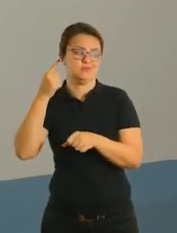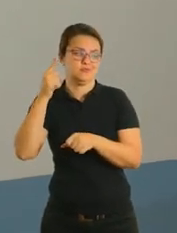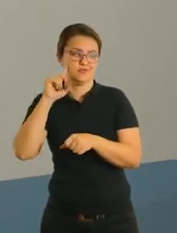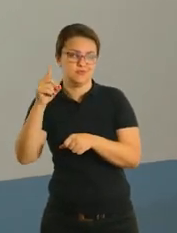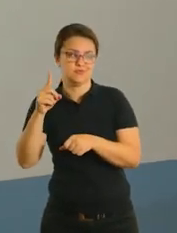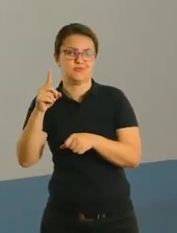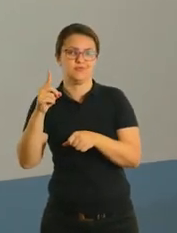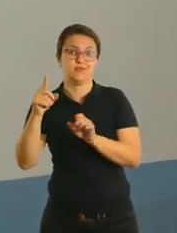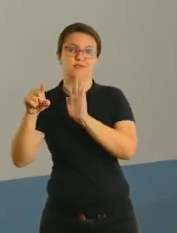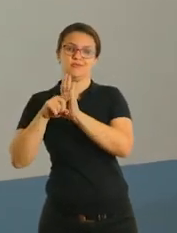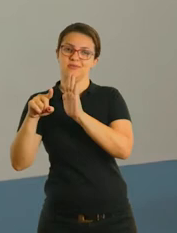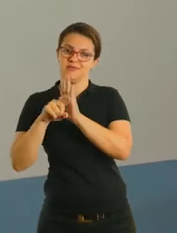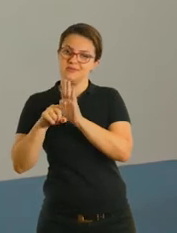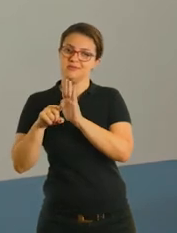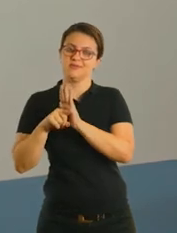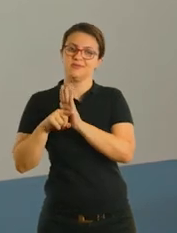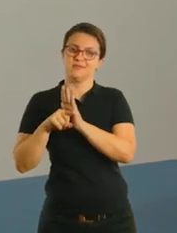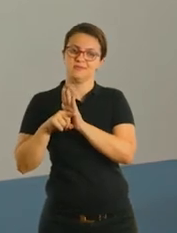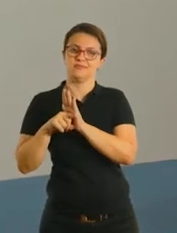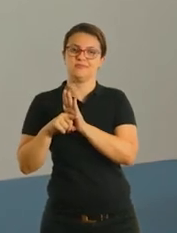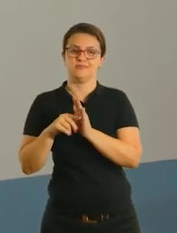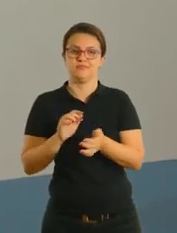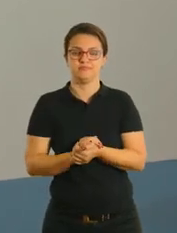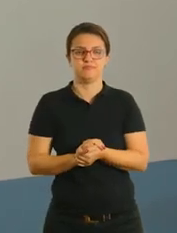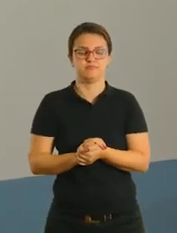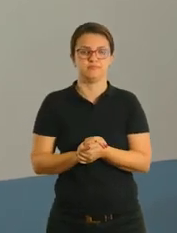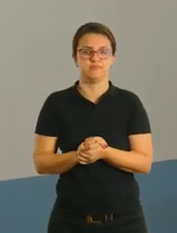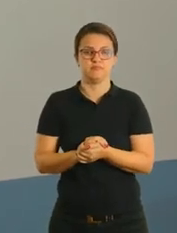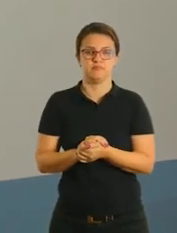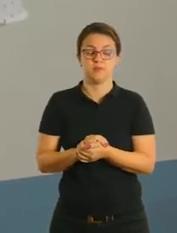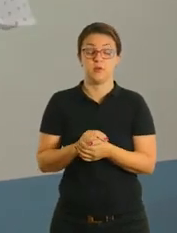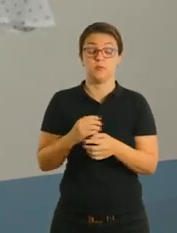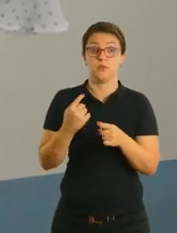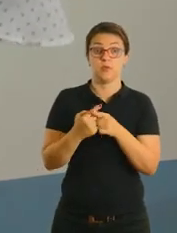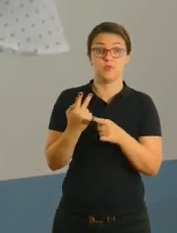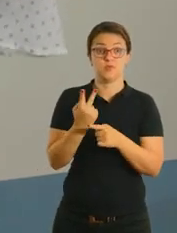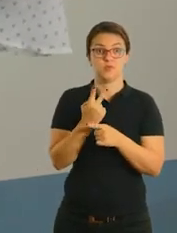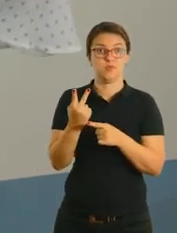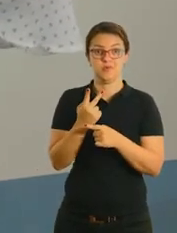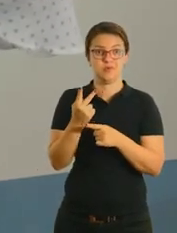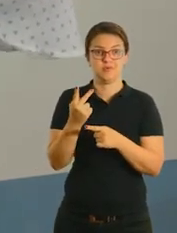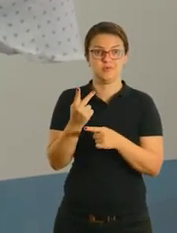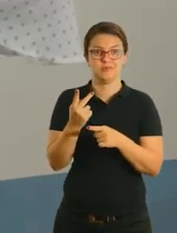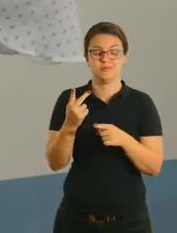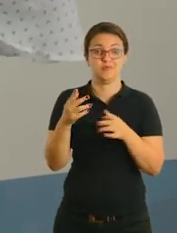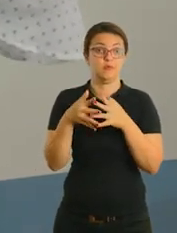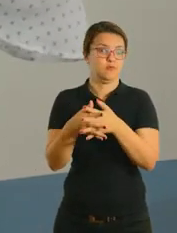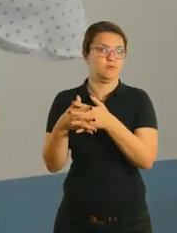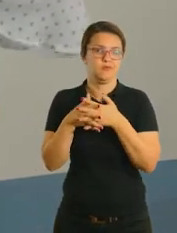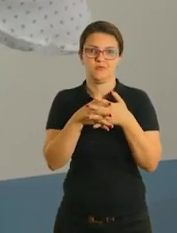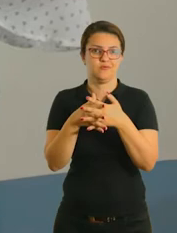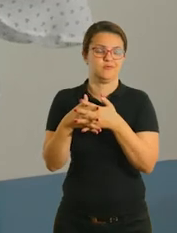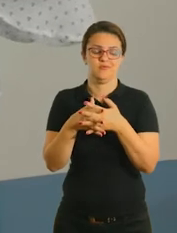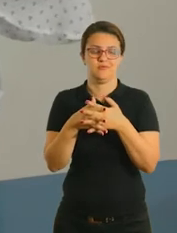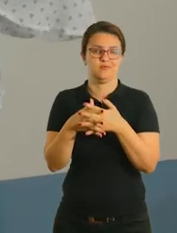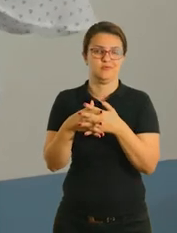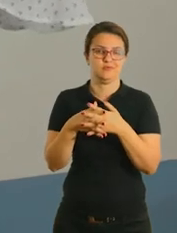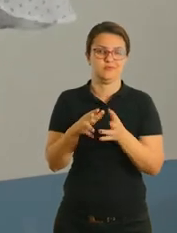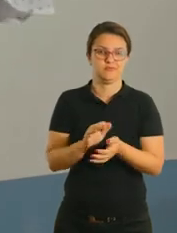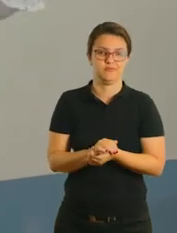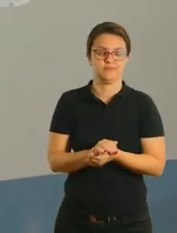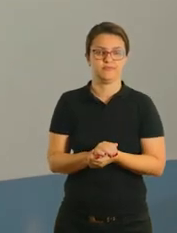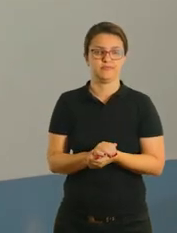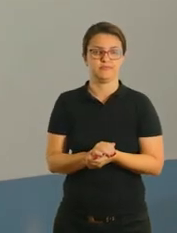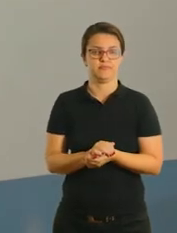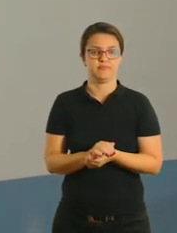alternar isso no mesmo momento pode trazer uma confusão para a nossa criança aí, tá bom? Ciências,